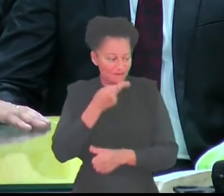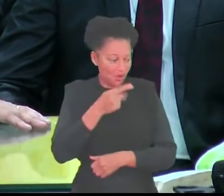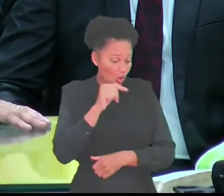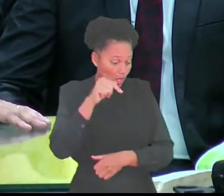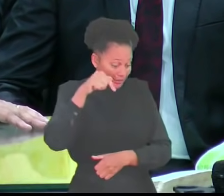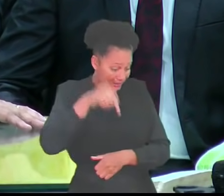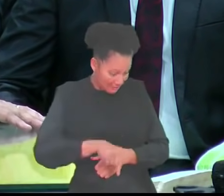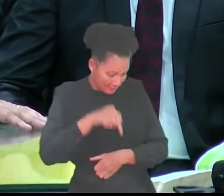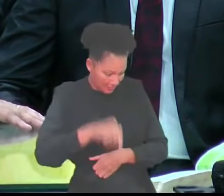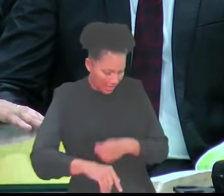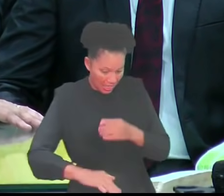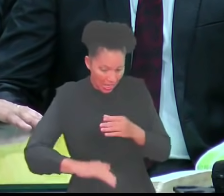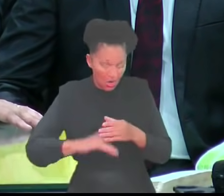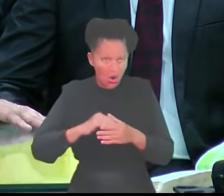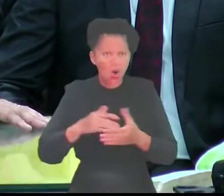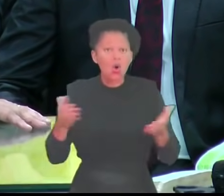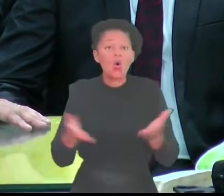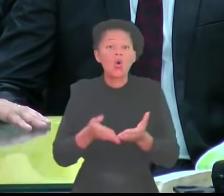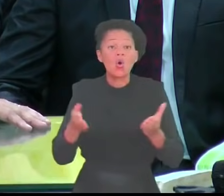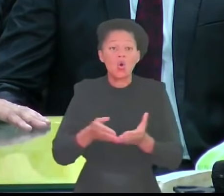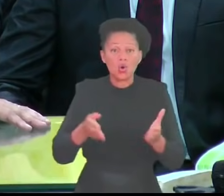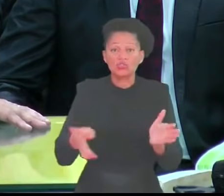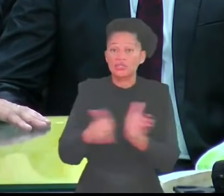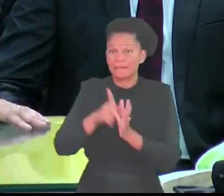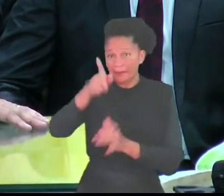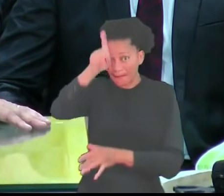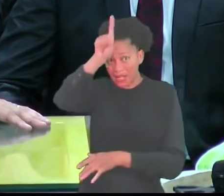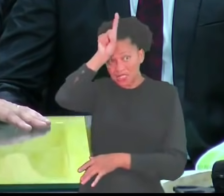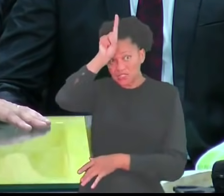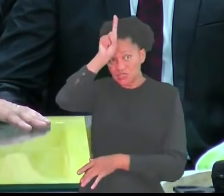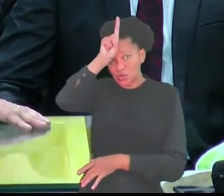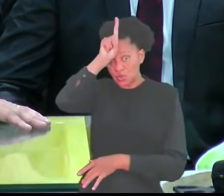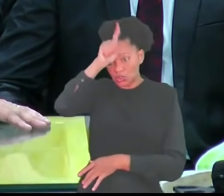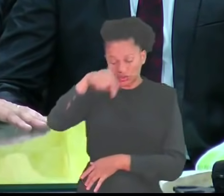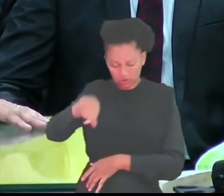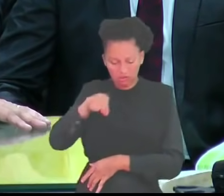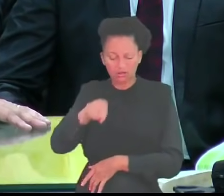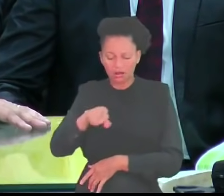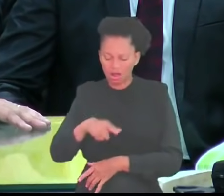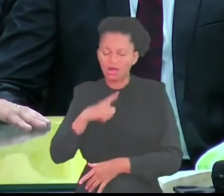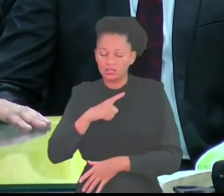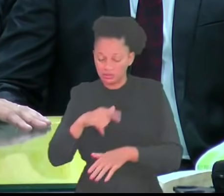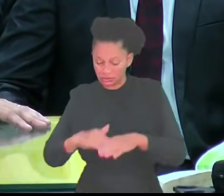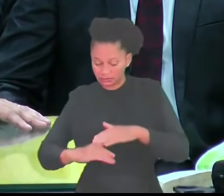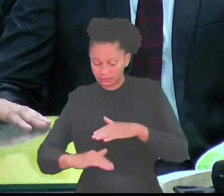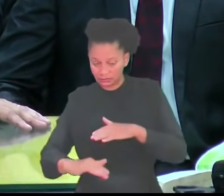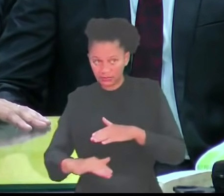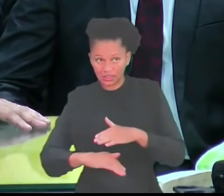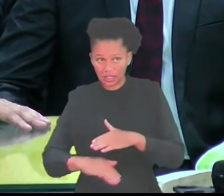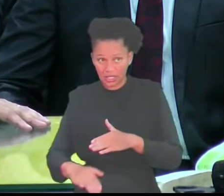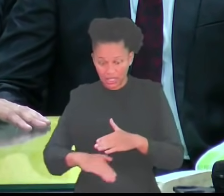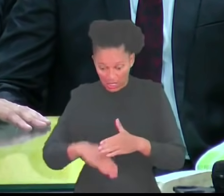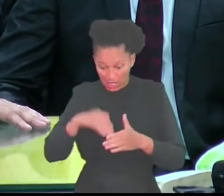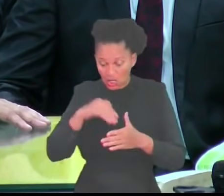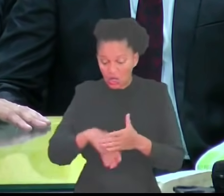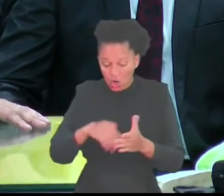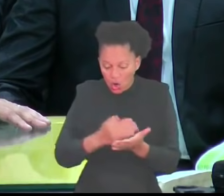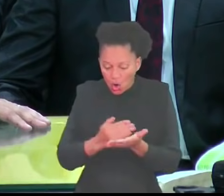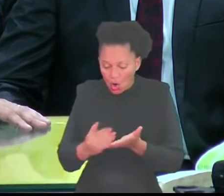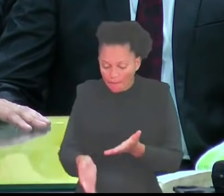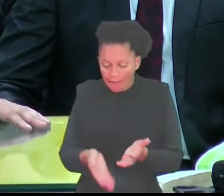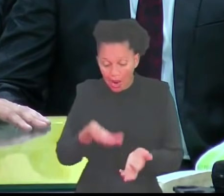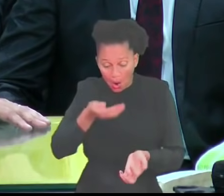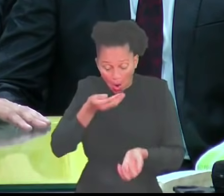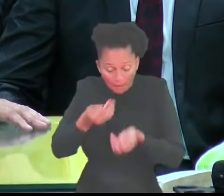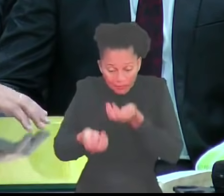do deserto, de onde hoje é a Jordânia, diz que tem um lençol freático. Se eles se começarem a beber da água